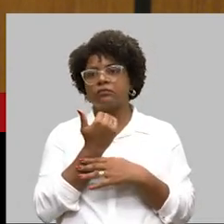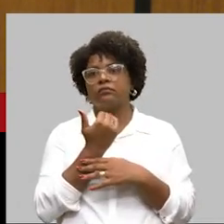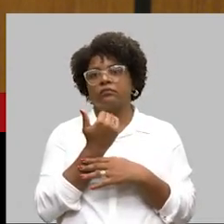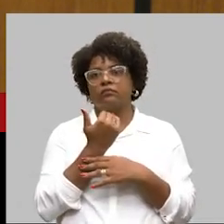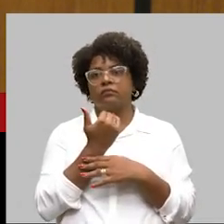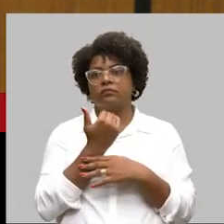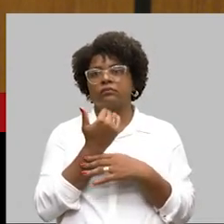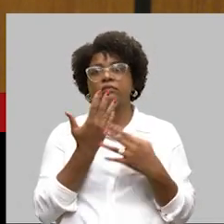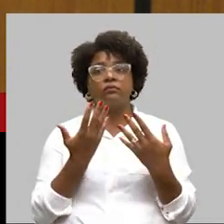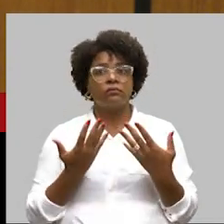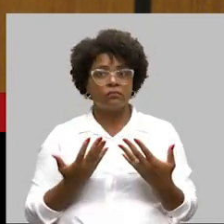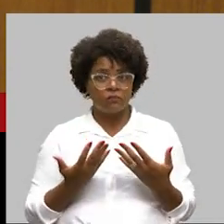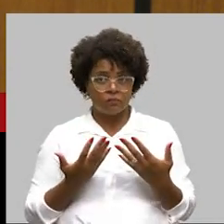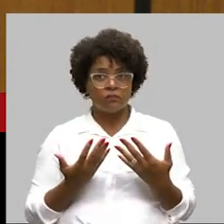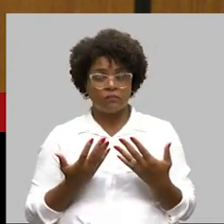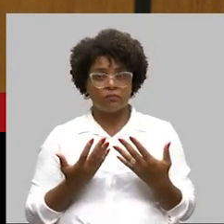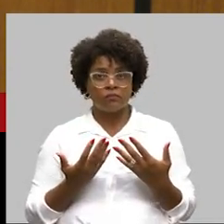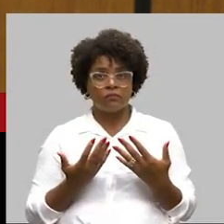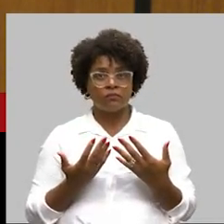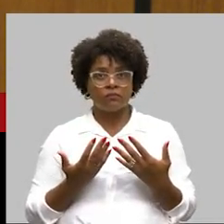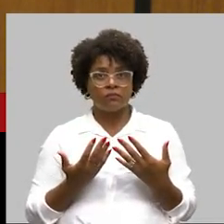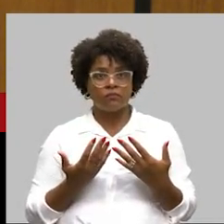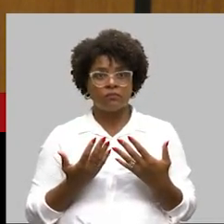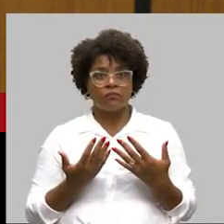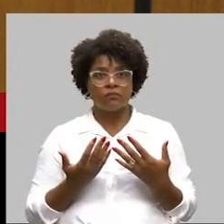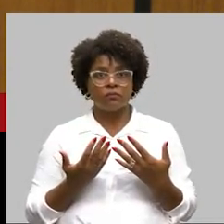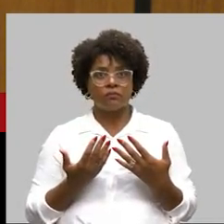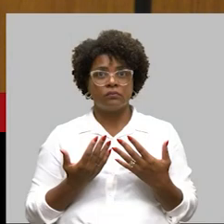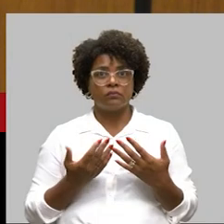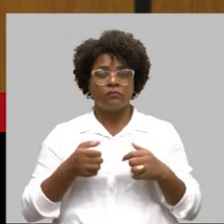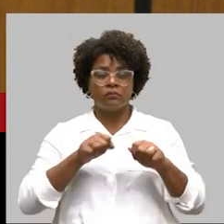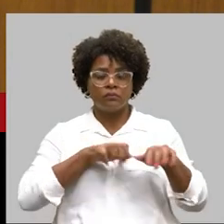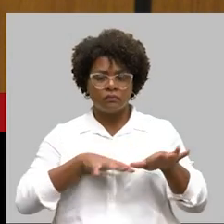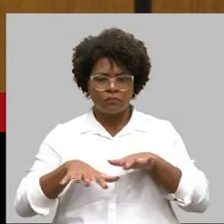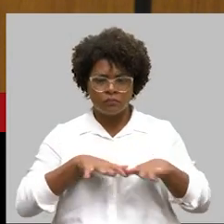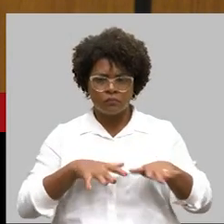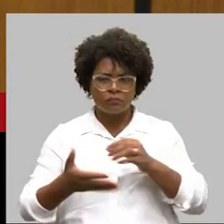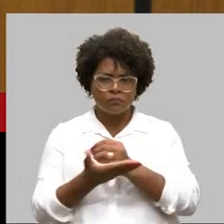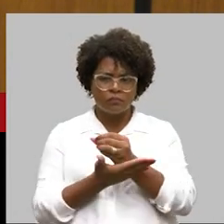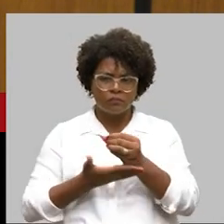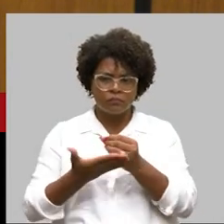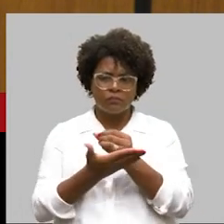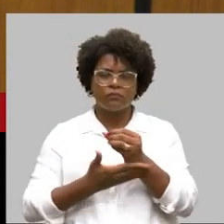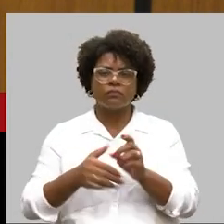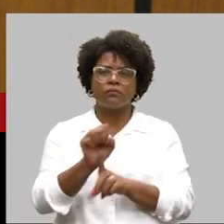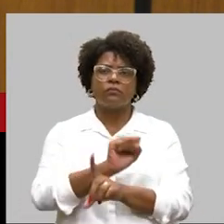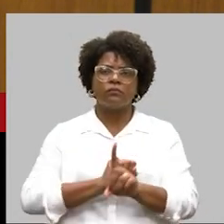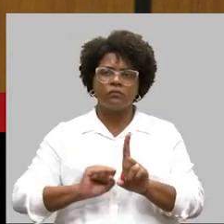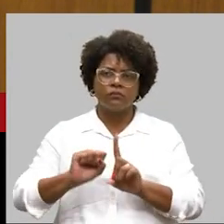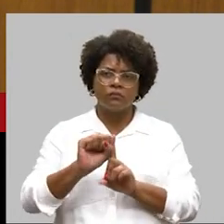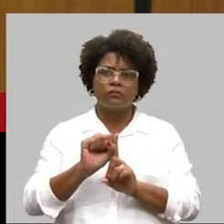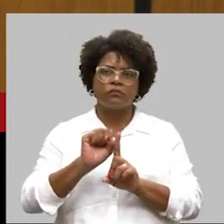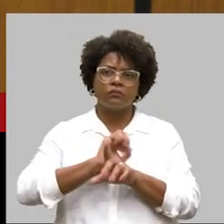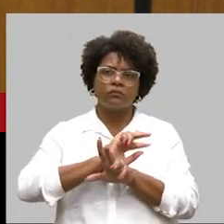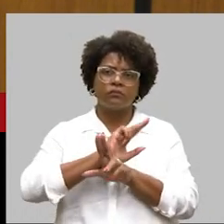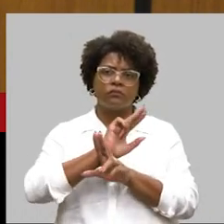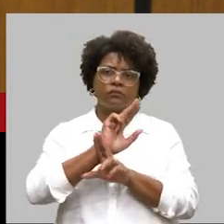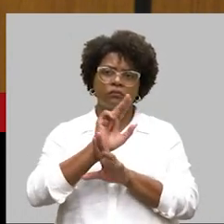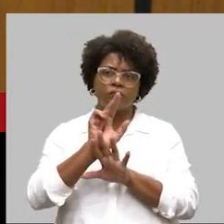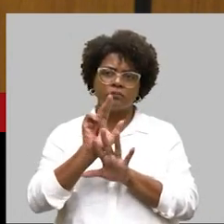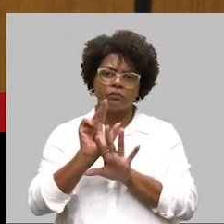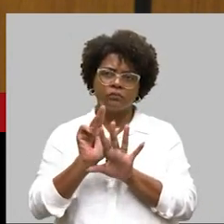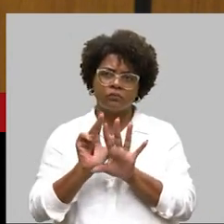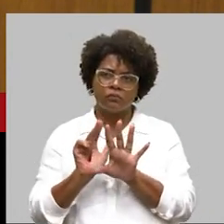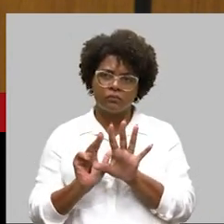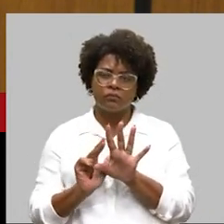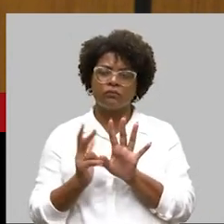sentido que nós movimento de base dos movimentos sociais diversos